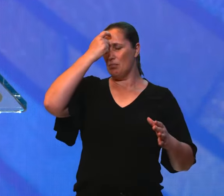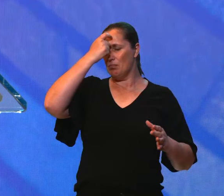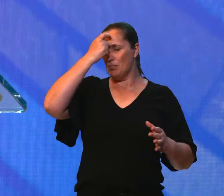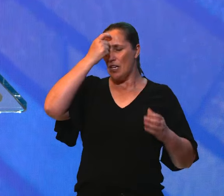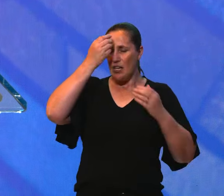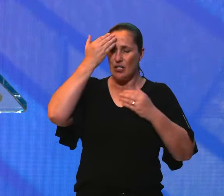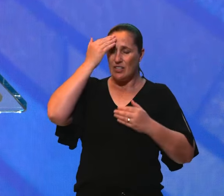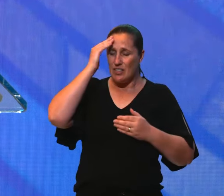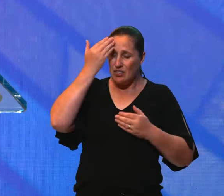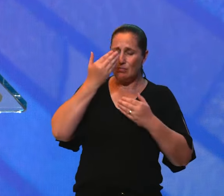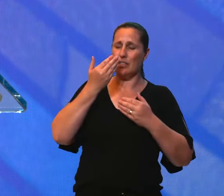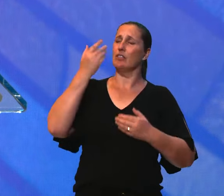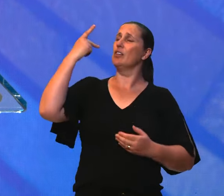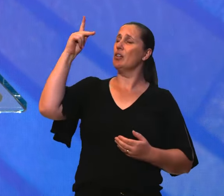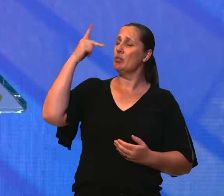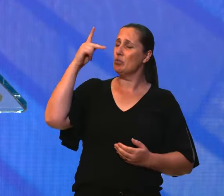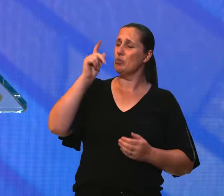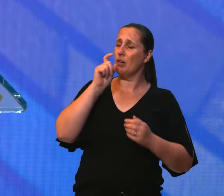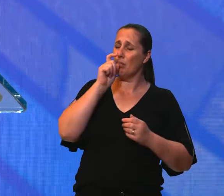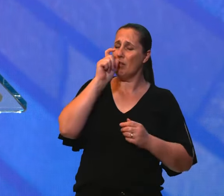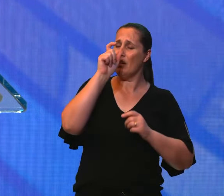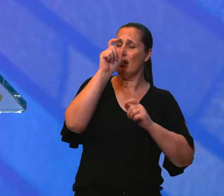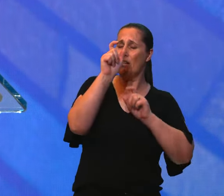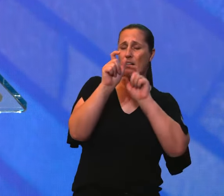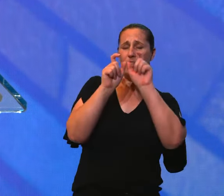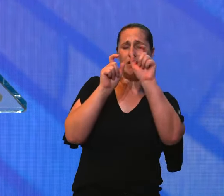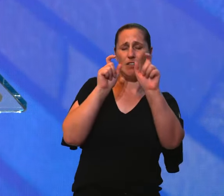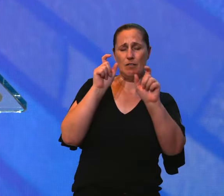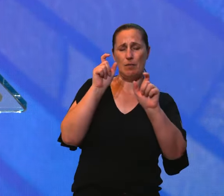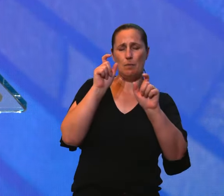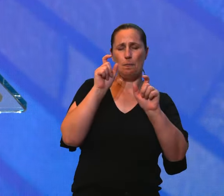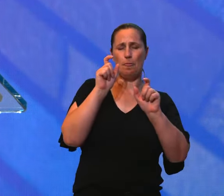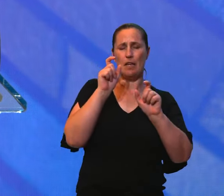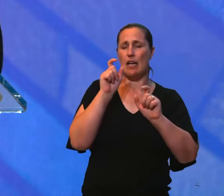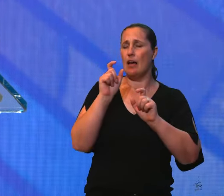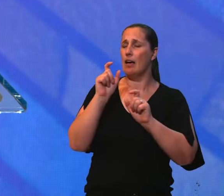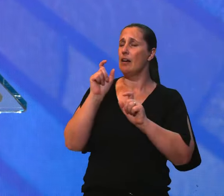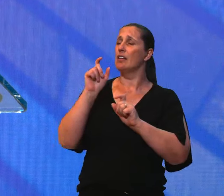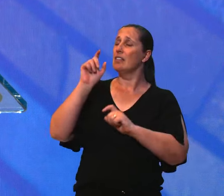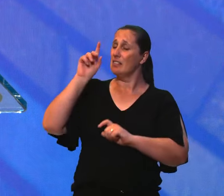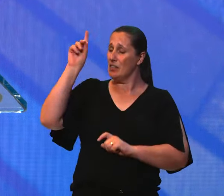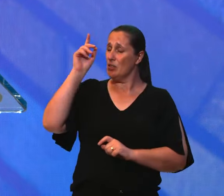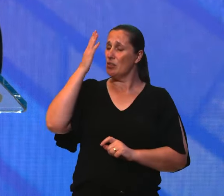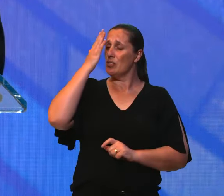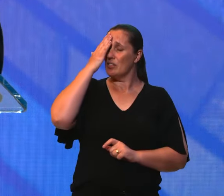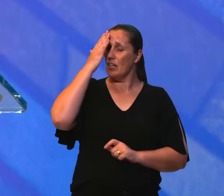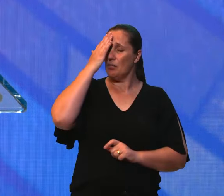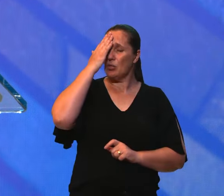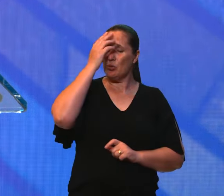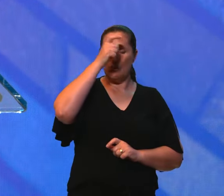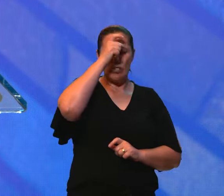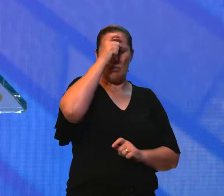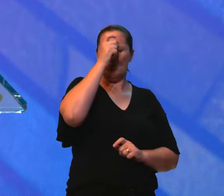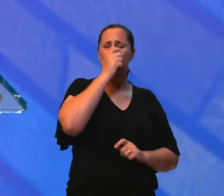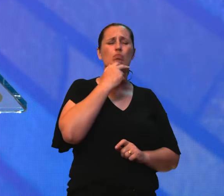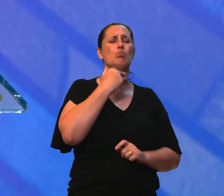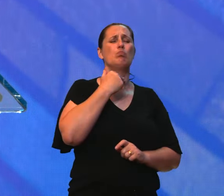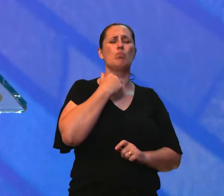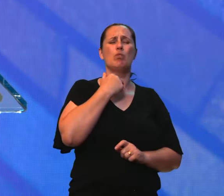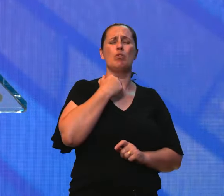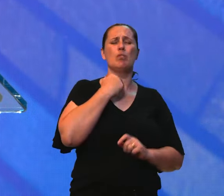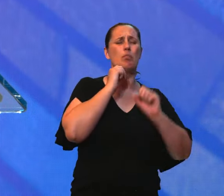palavra tua palavra diz que Satanás atua cegando o entendimento do incrédulo para que não lhe resplandeça a luz do Evangelho de